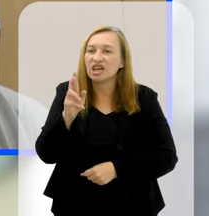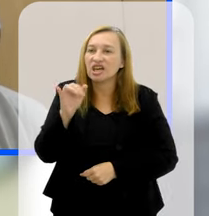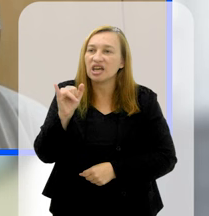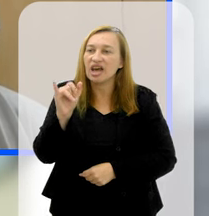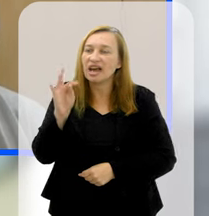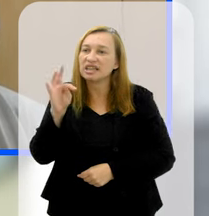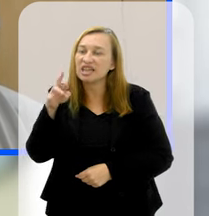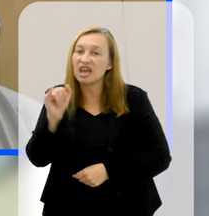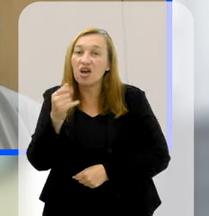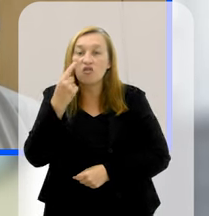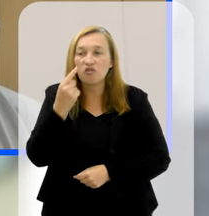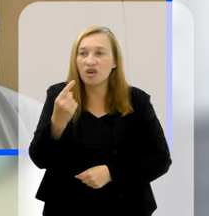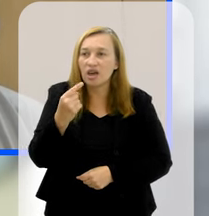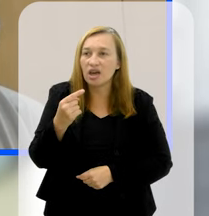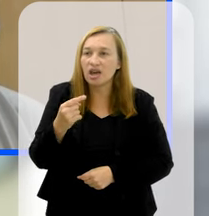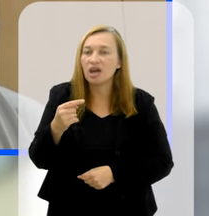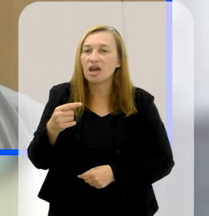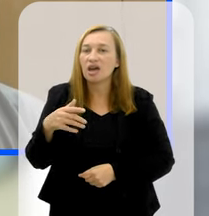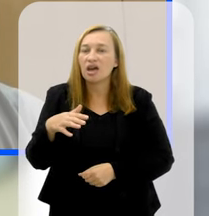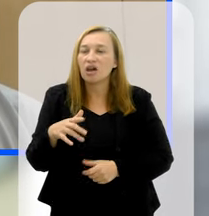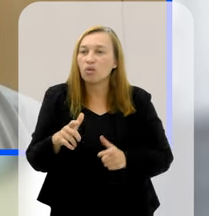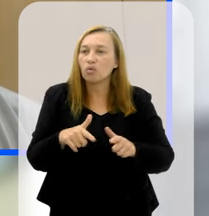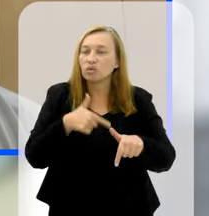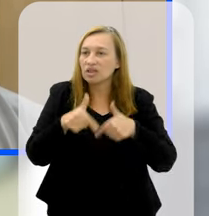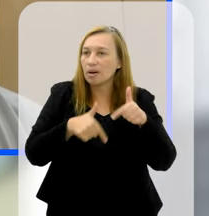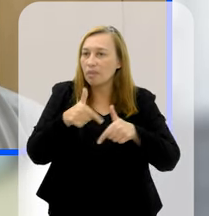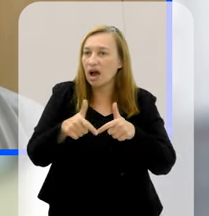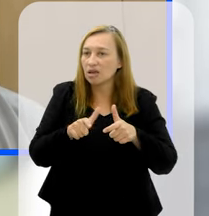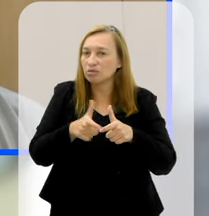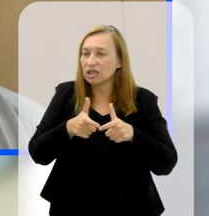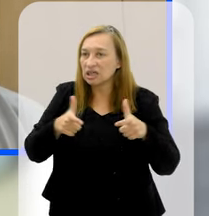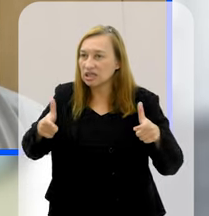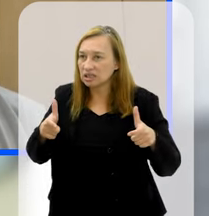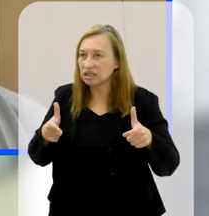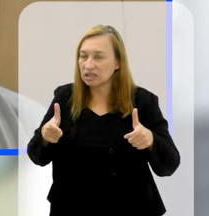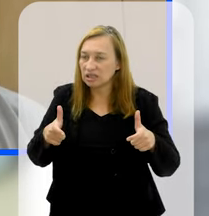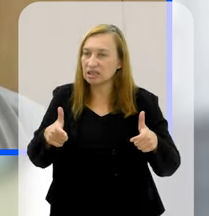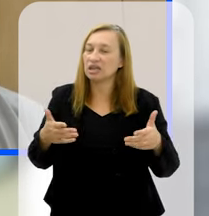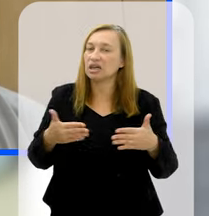geriatria, porque vê não só um mercado de trabalho